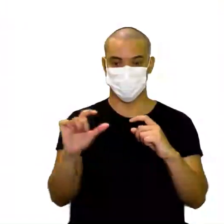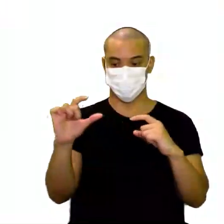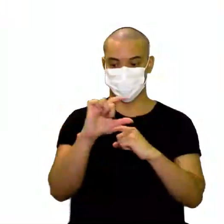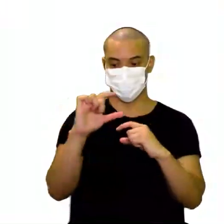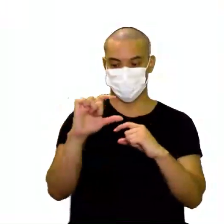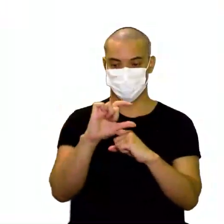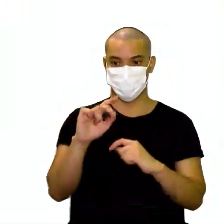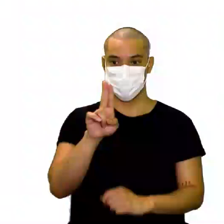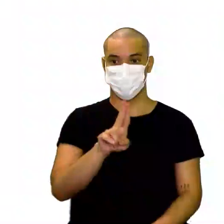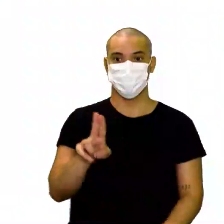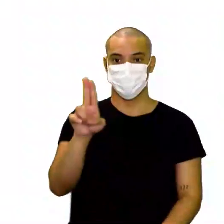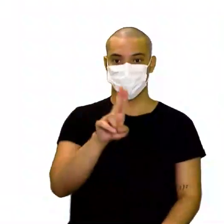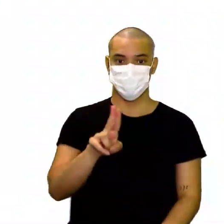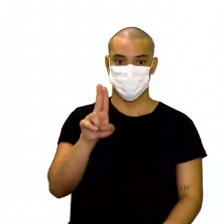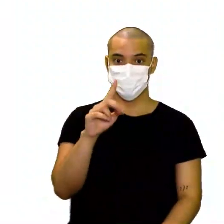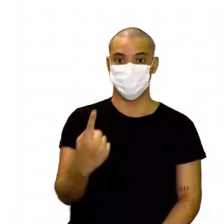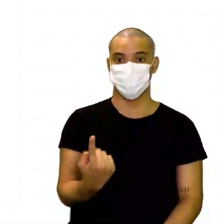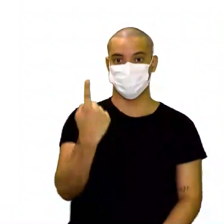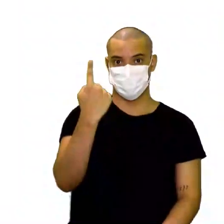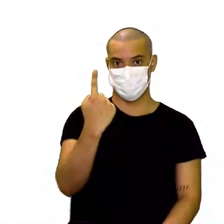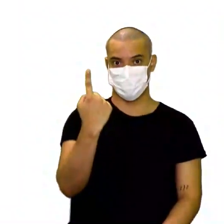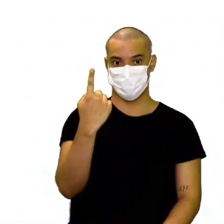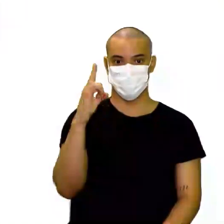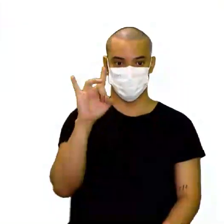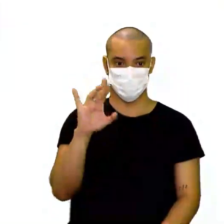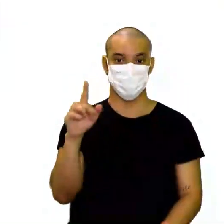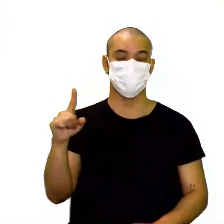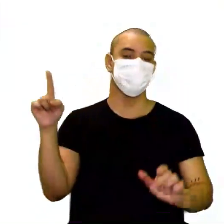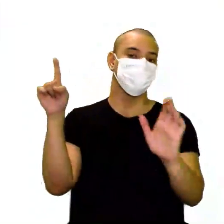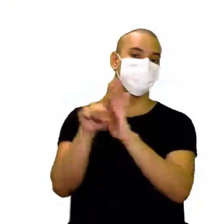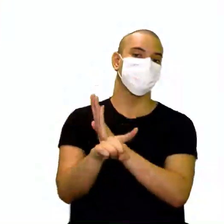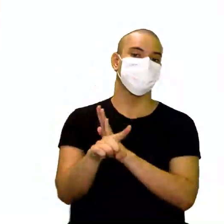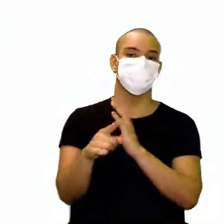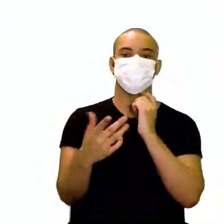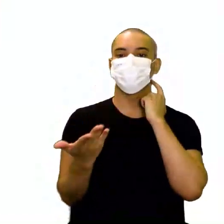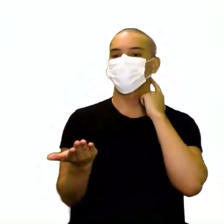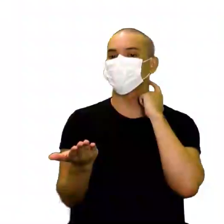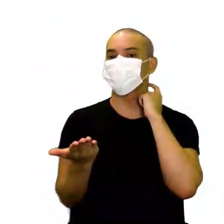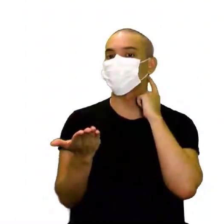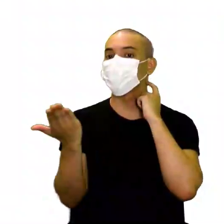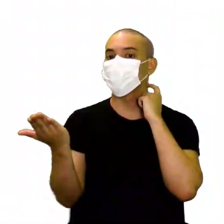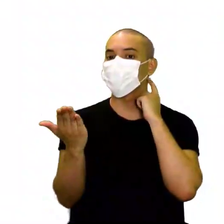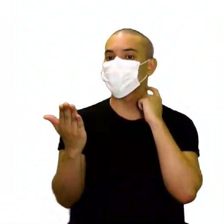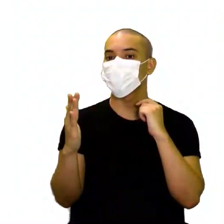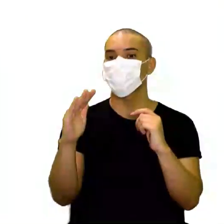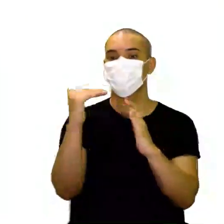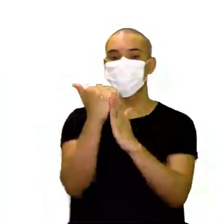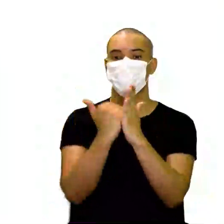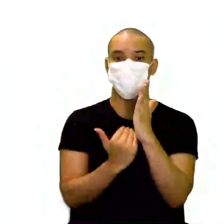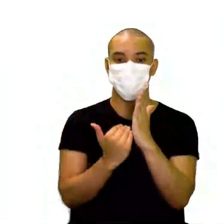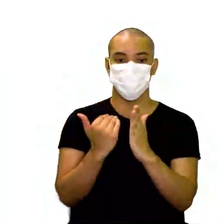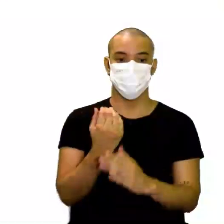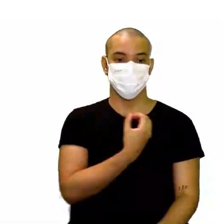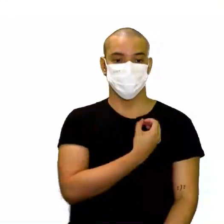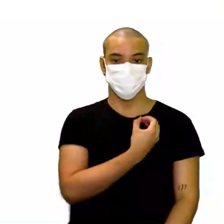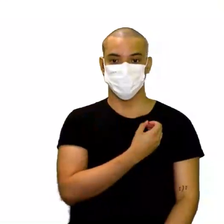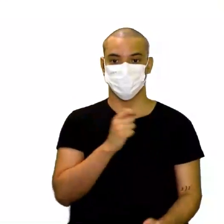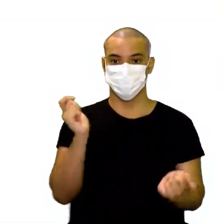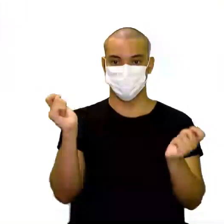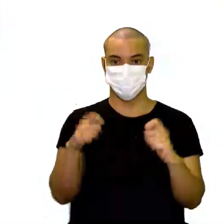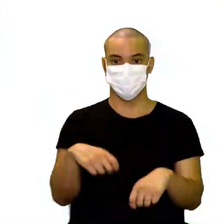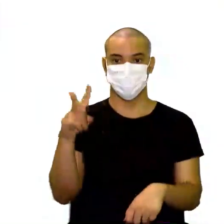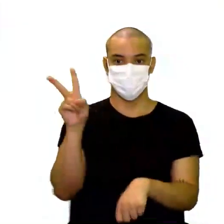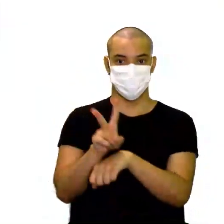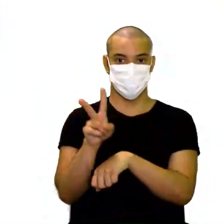apenas utilizar um fusível. Aí ele está perguntando, qual é aqui o menor valor adequado para